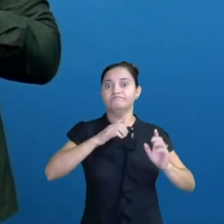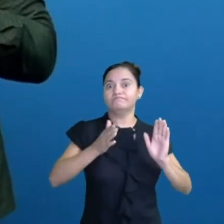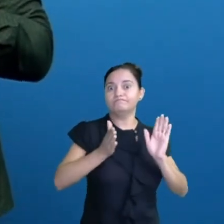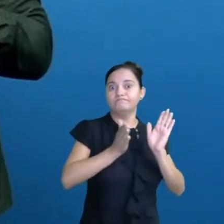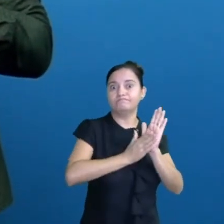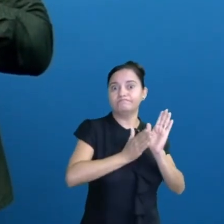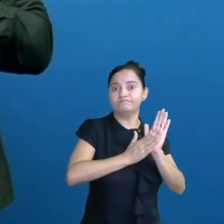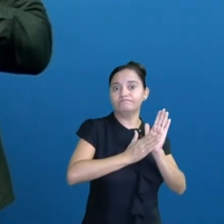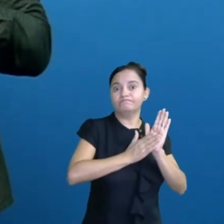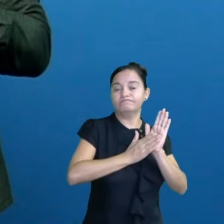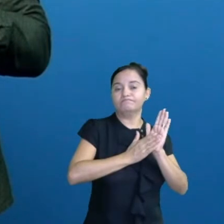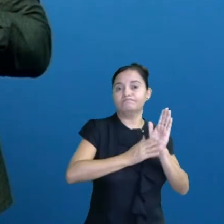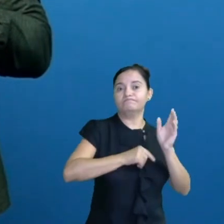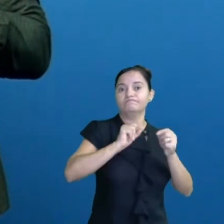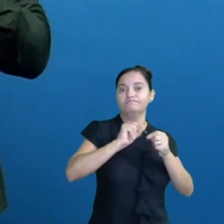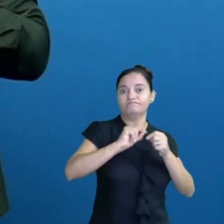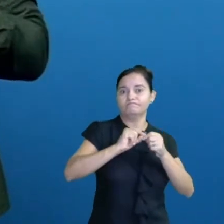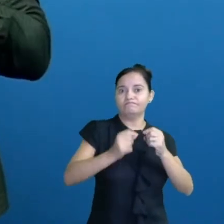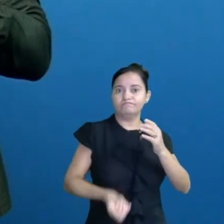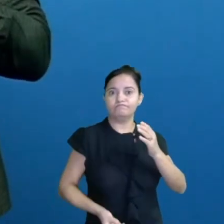de criar